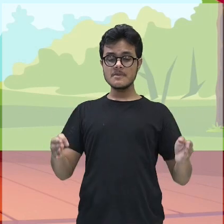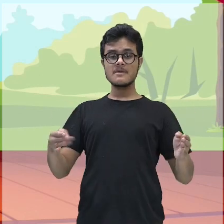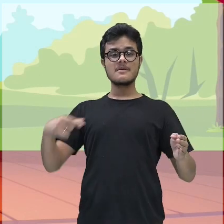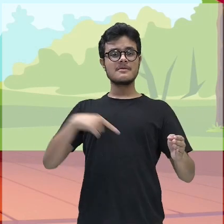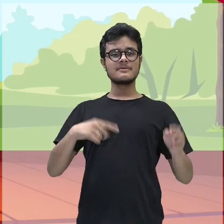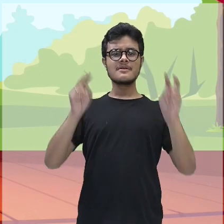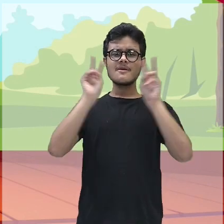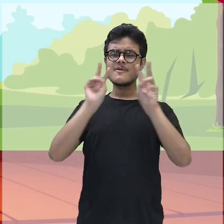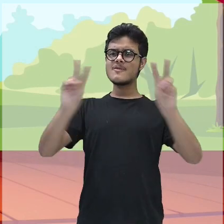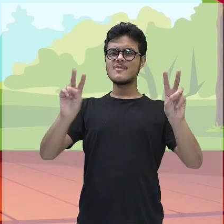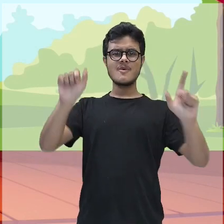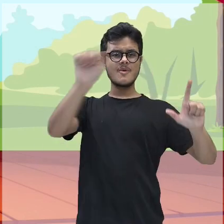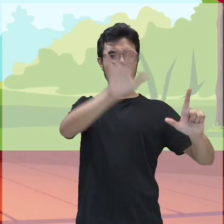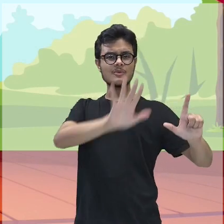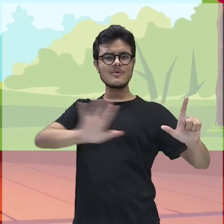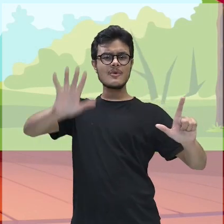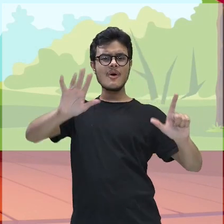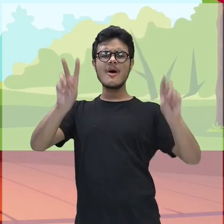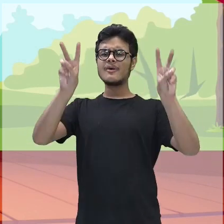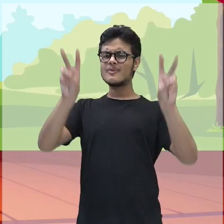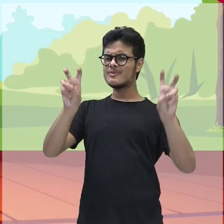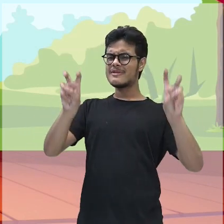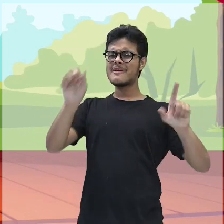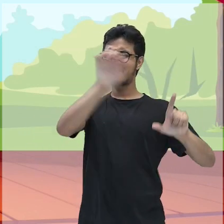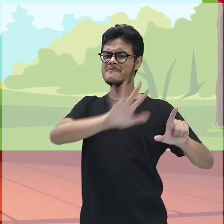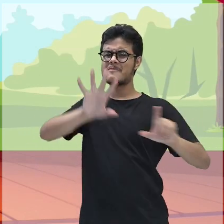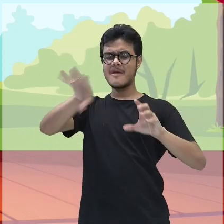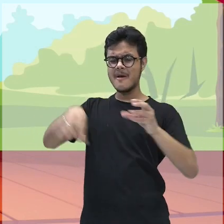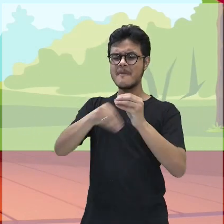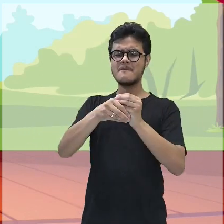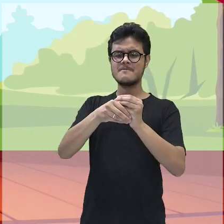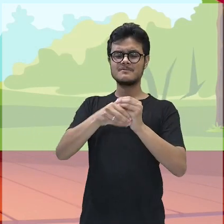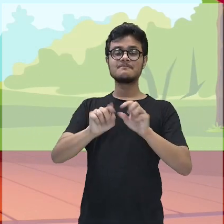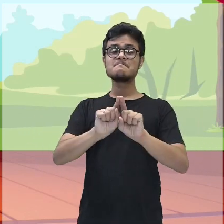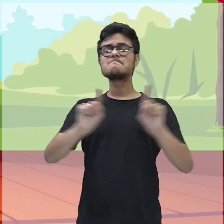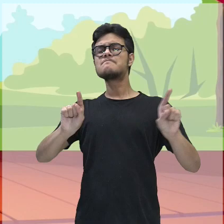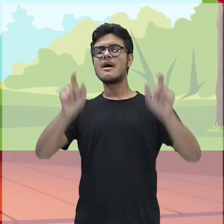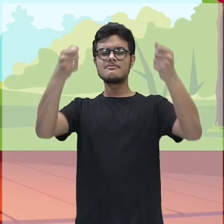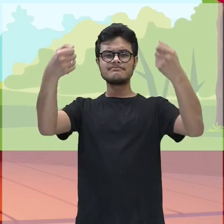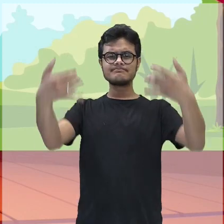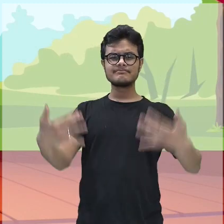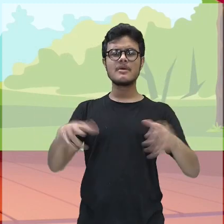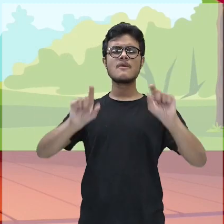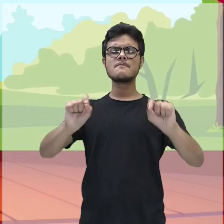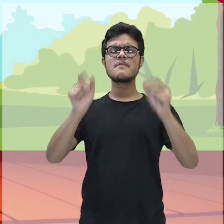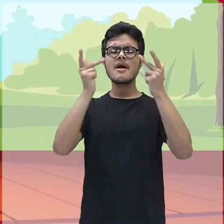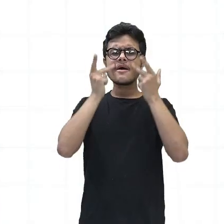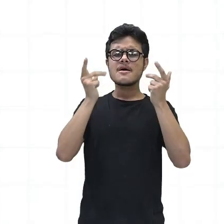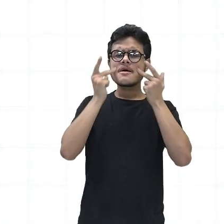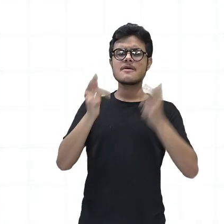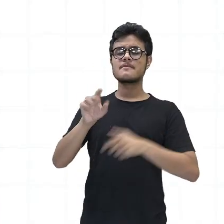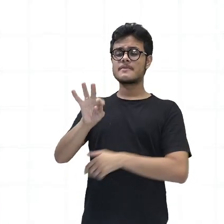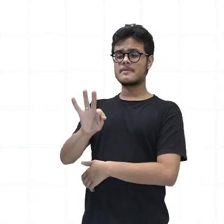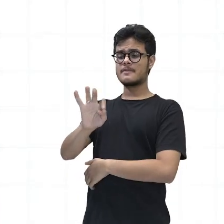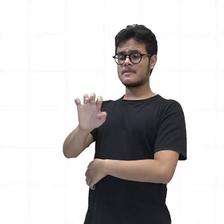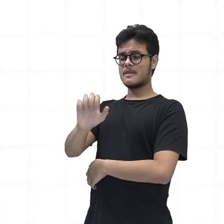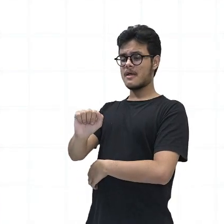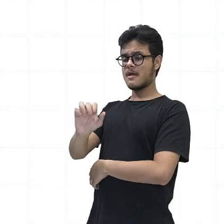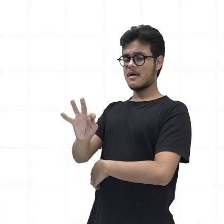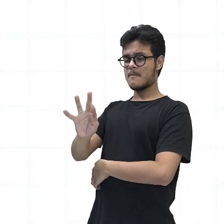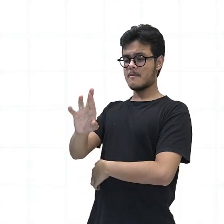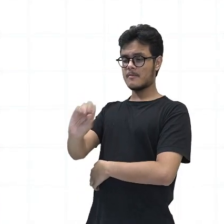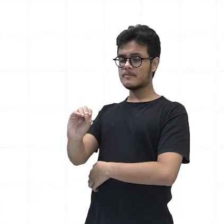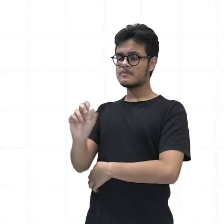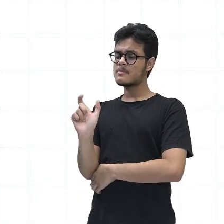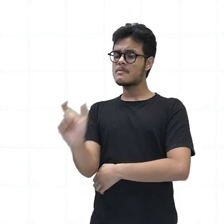cenário que compõe esse teatro. Mas aí, falar enquanto teatro. Vamos ver? Então,